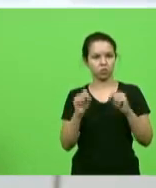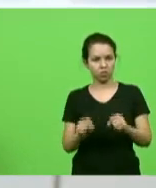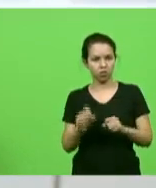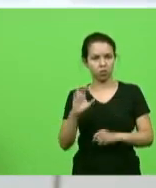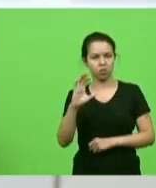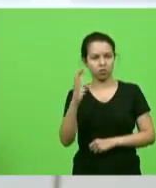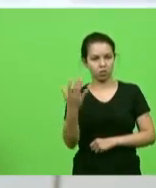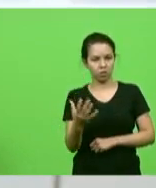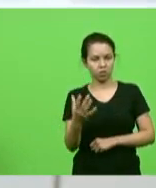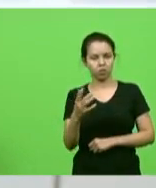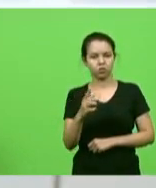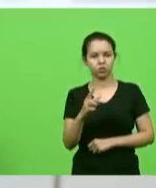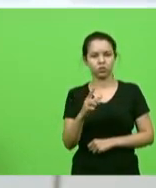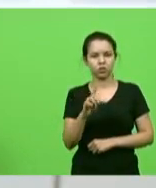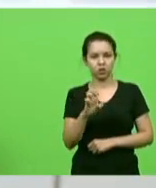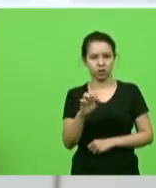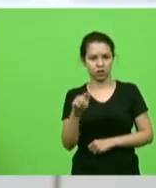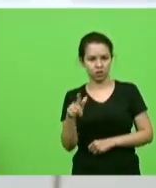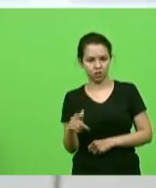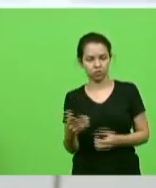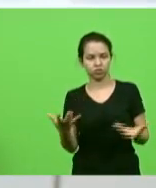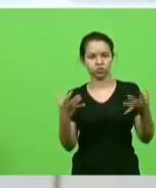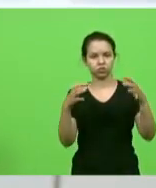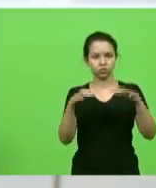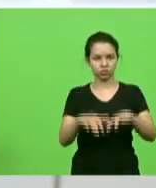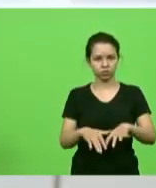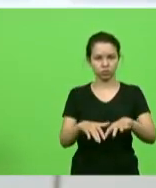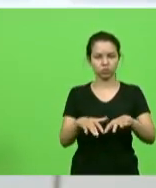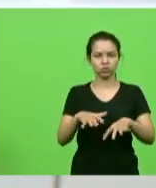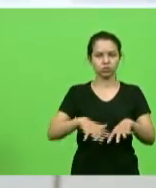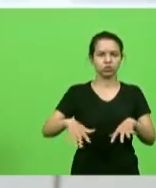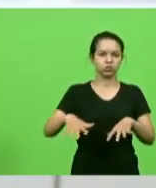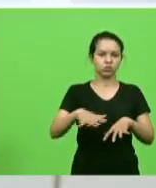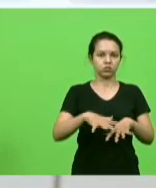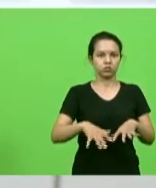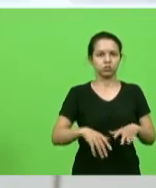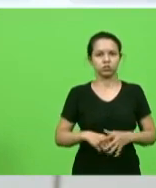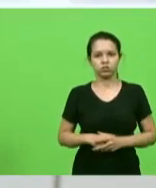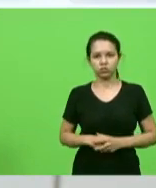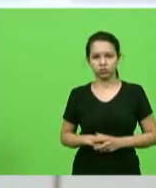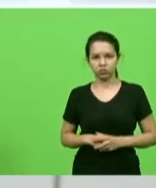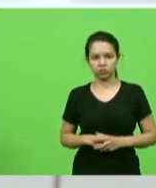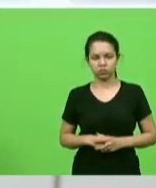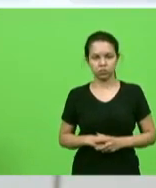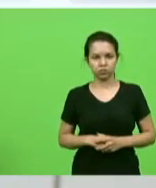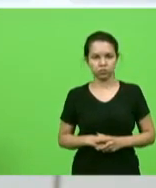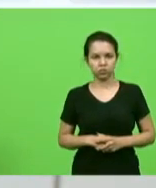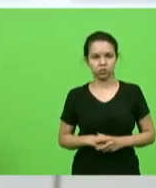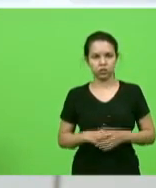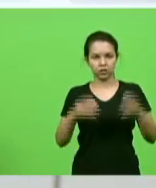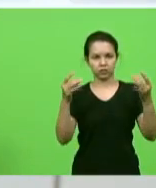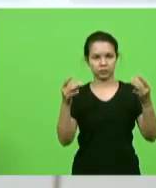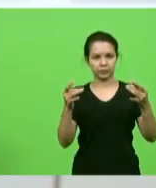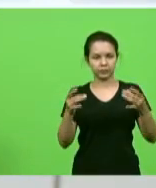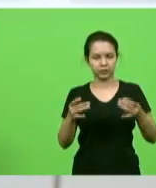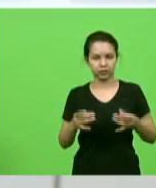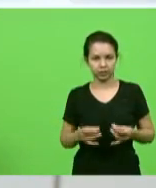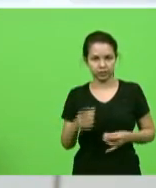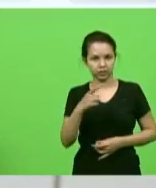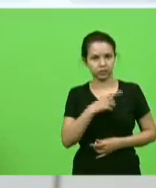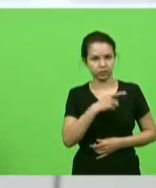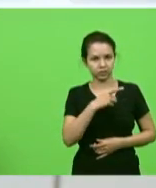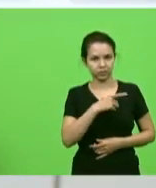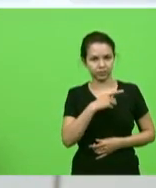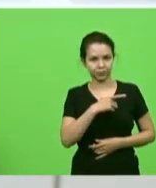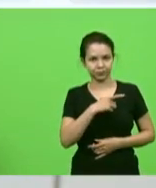o tipo legal pareça incluir nesses casos eu já tive que cidade e no